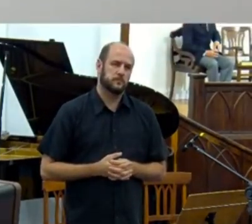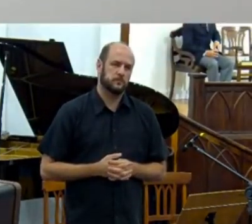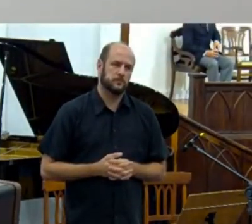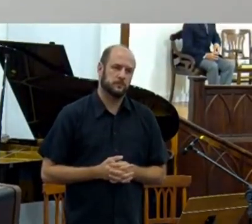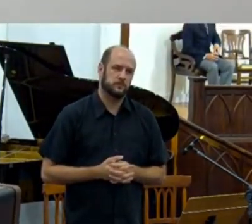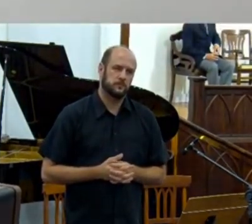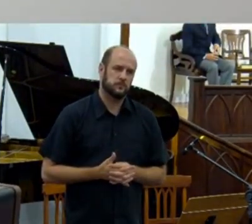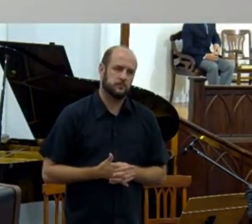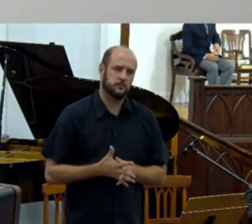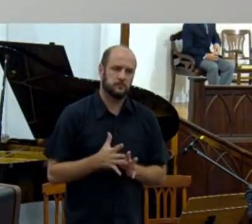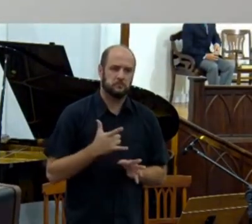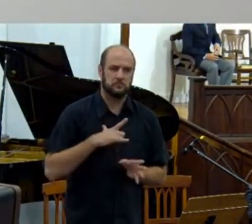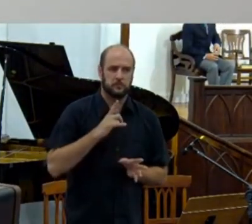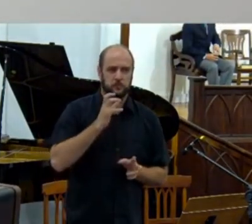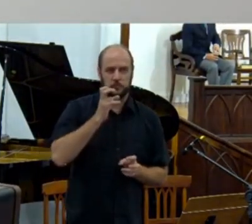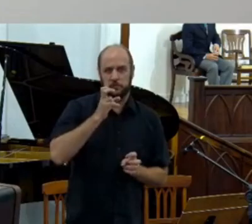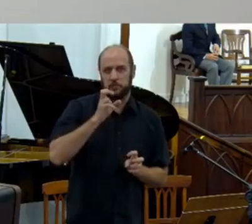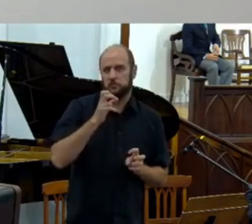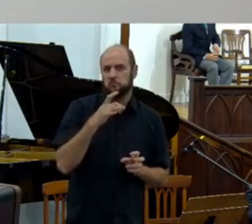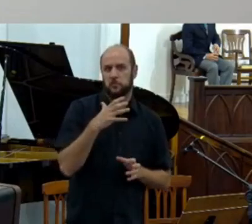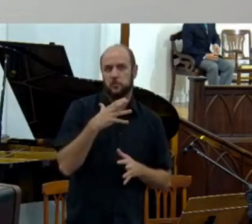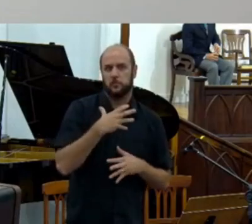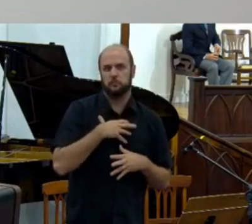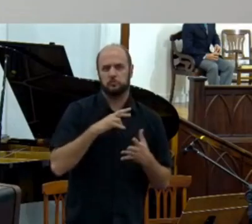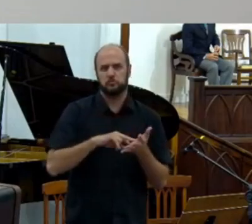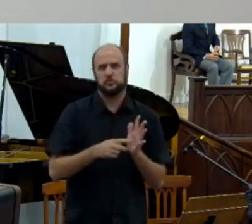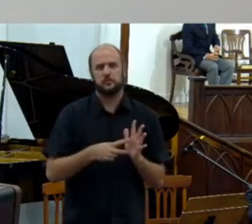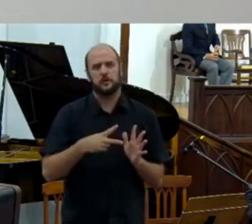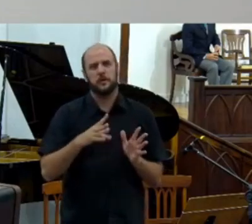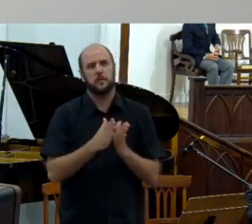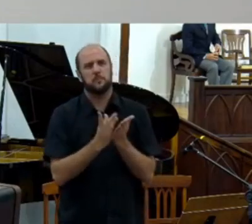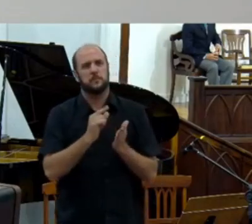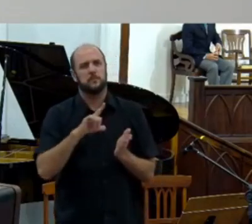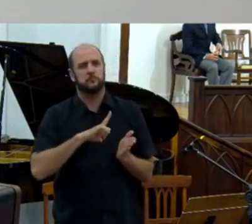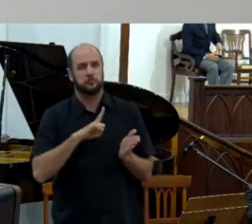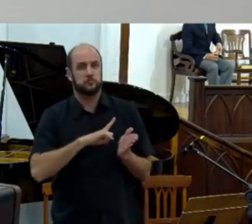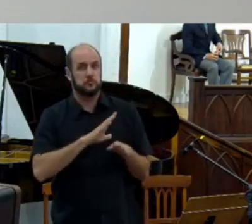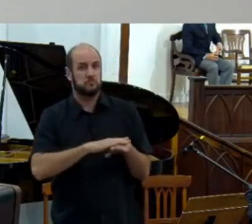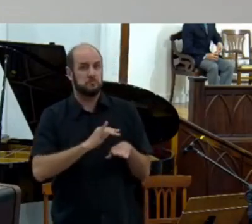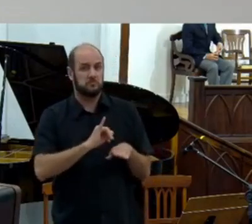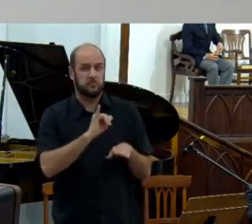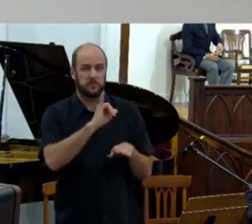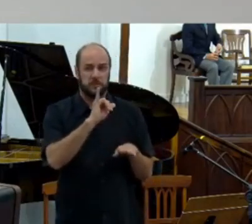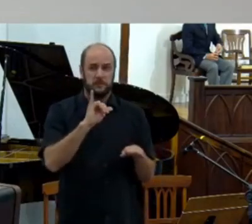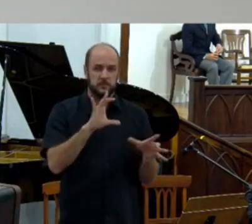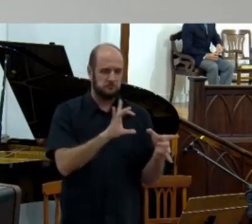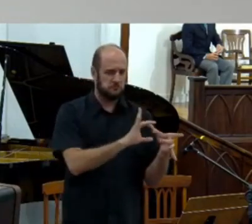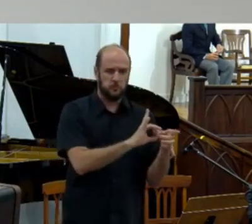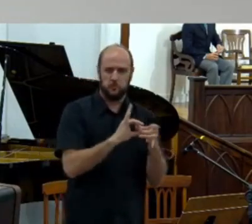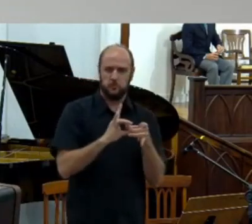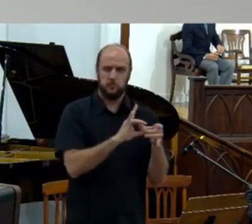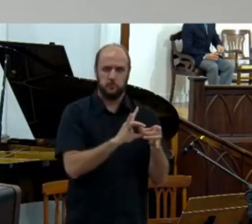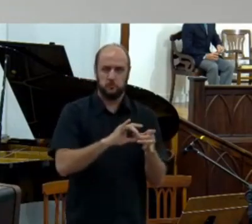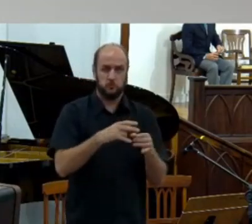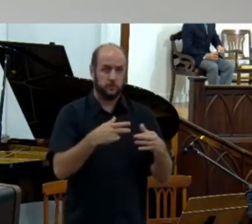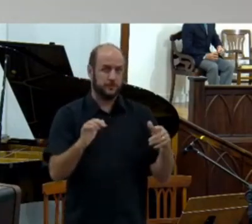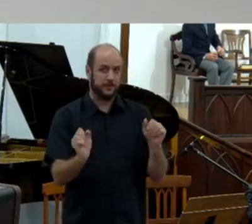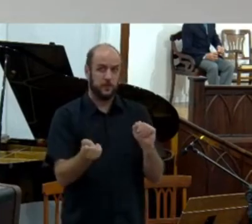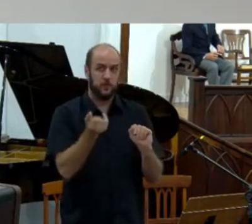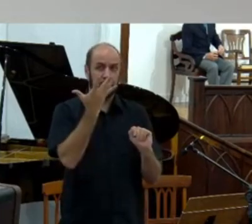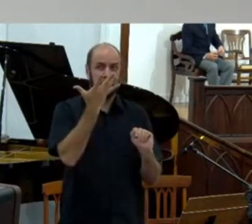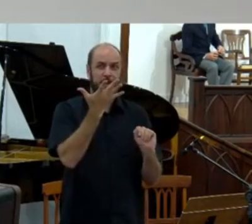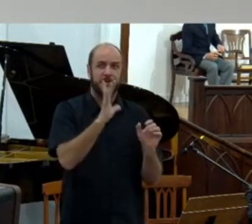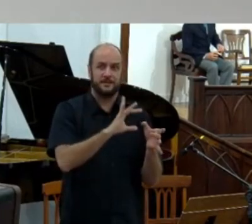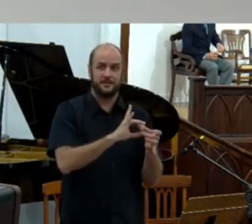Um dos aspectos mais interessantes das Escrituras é o fato dela amarrar eventos significativos para o povo de Deus ao